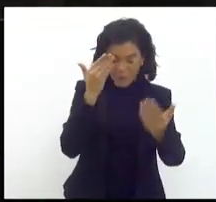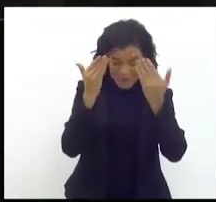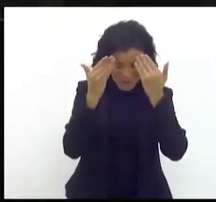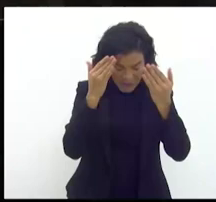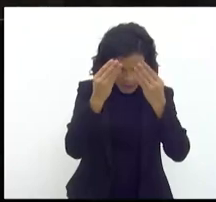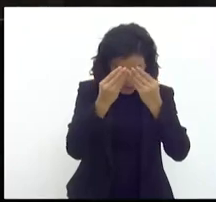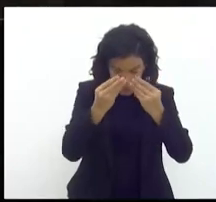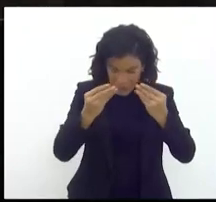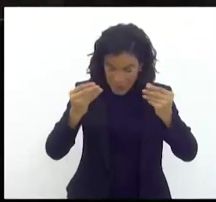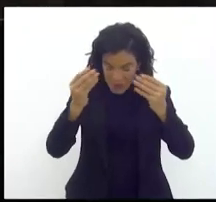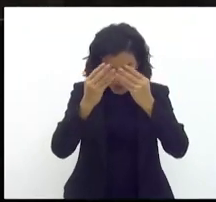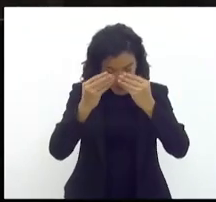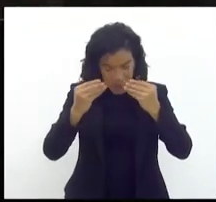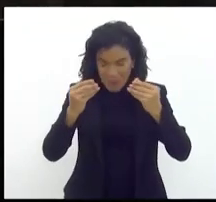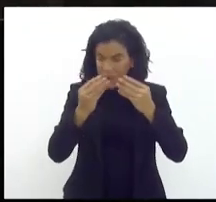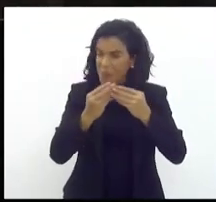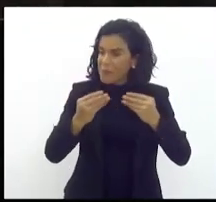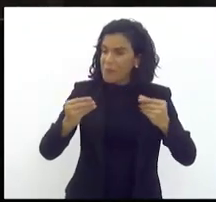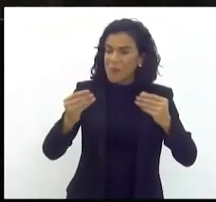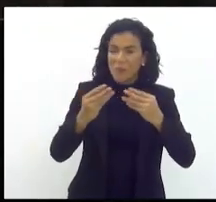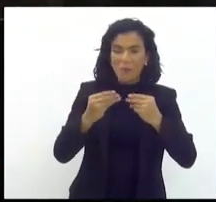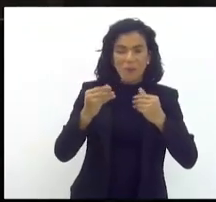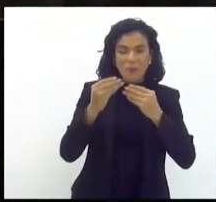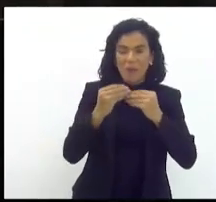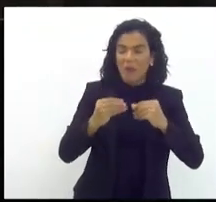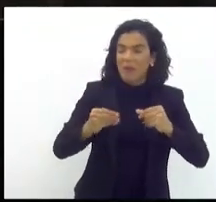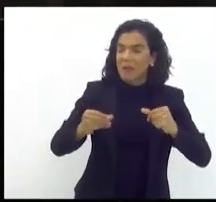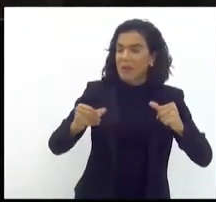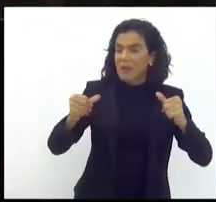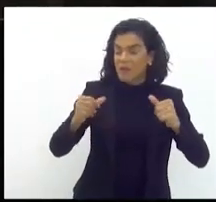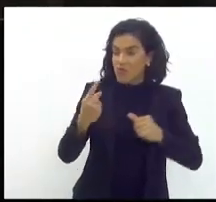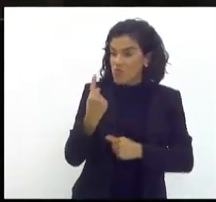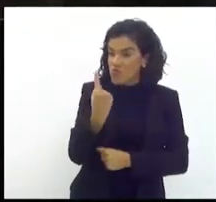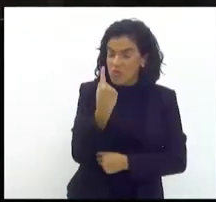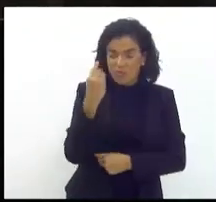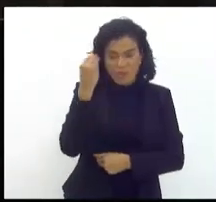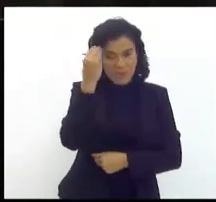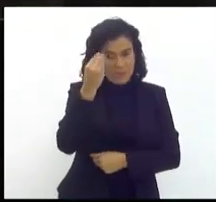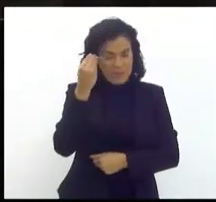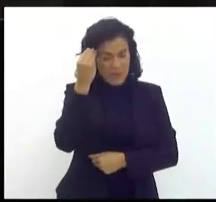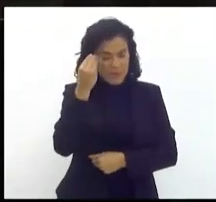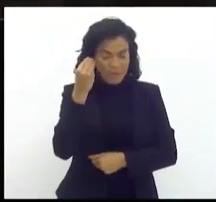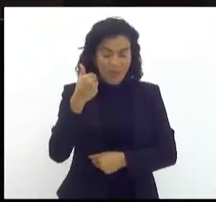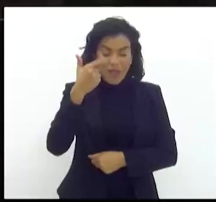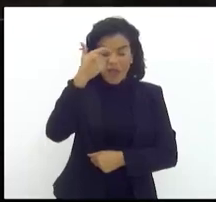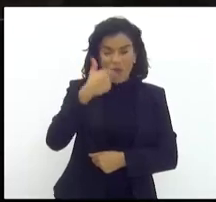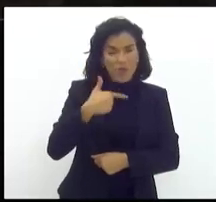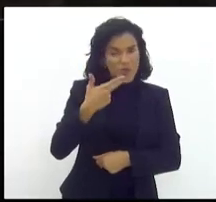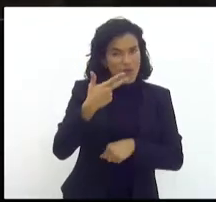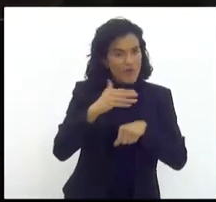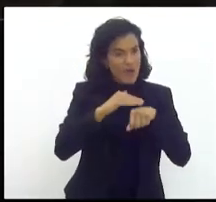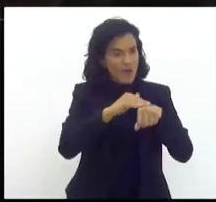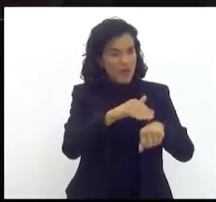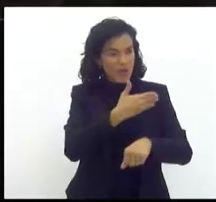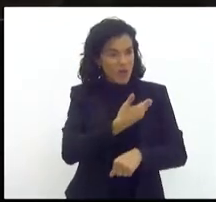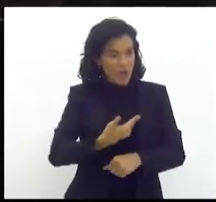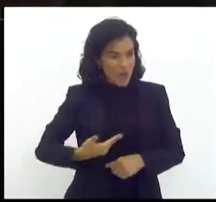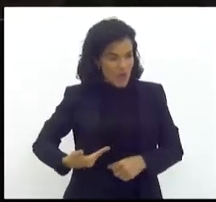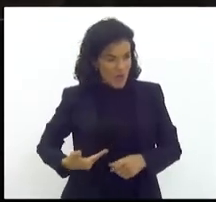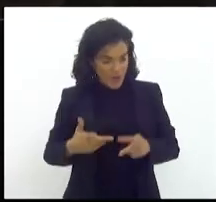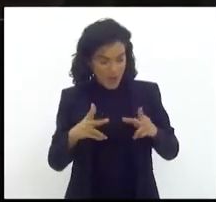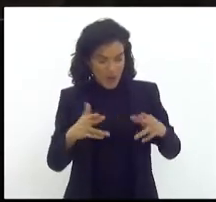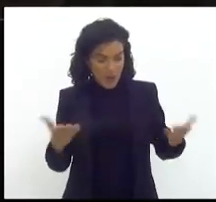fragilizada e só tinha um psiquiatra e eu tô falando que um governo como esse